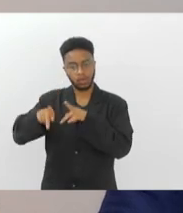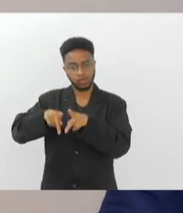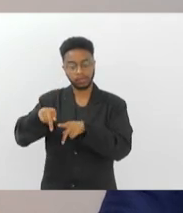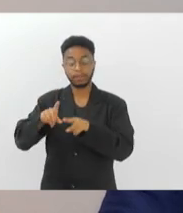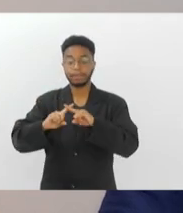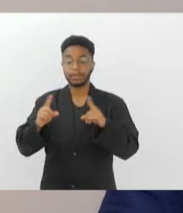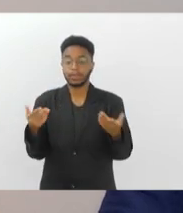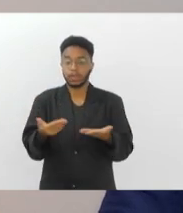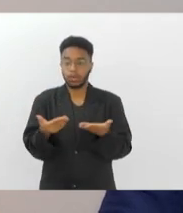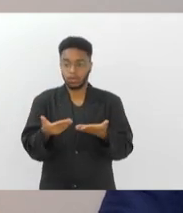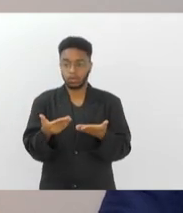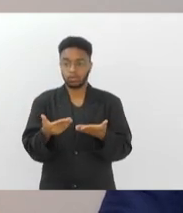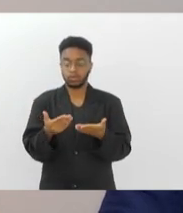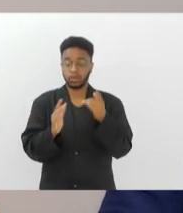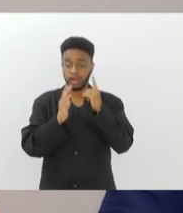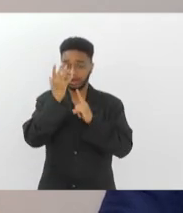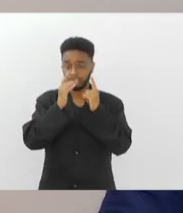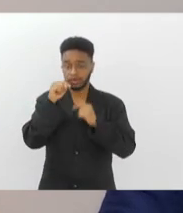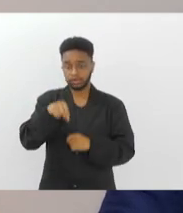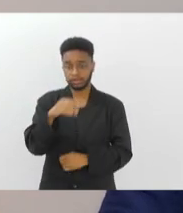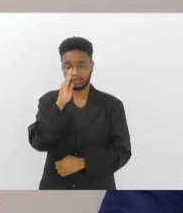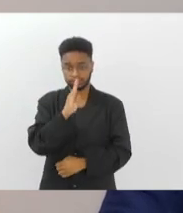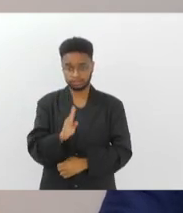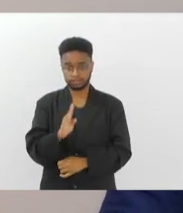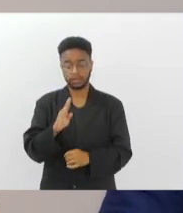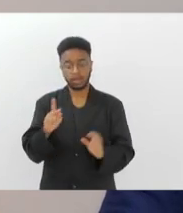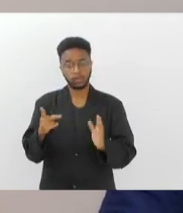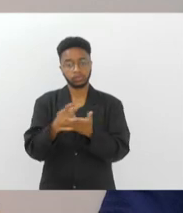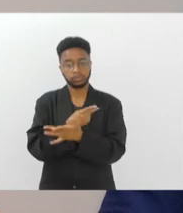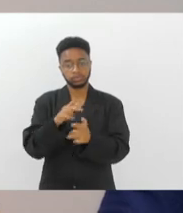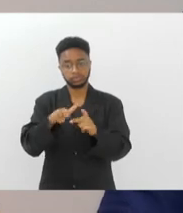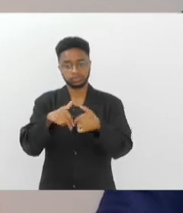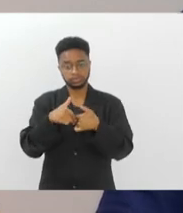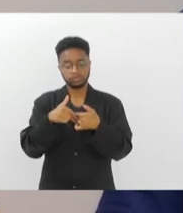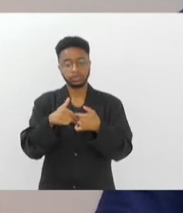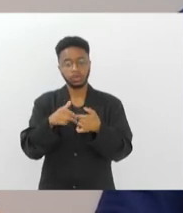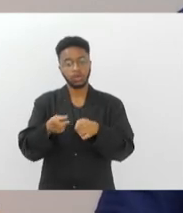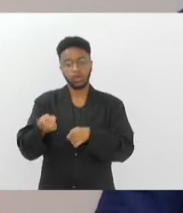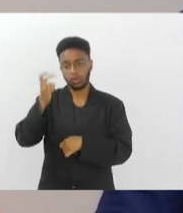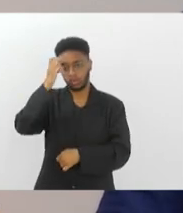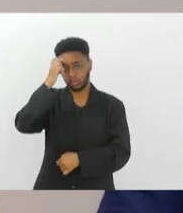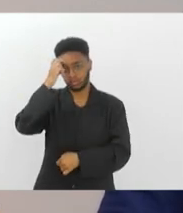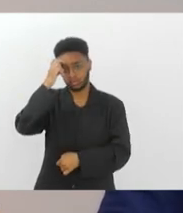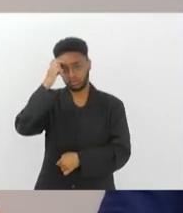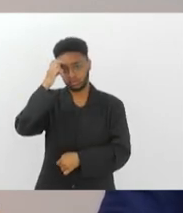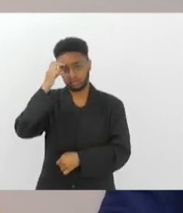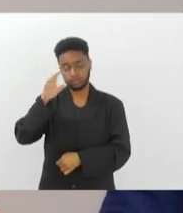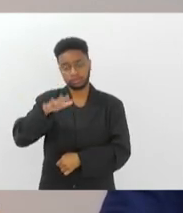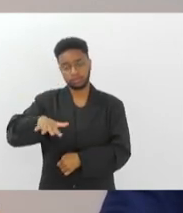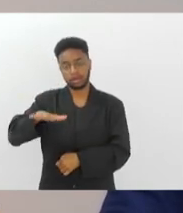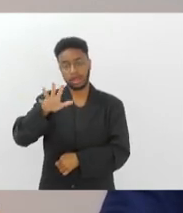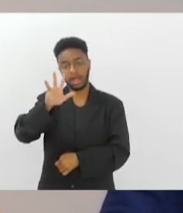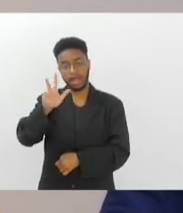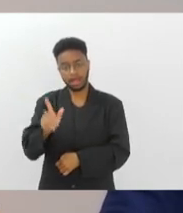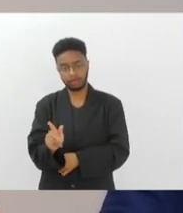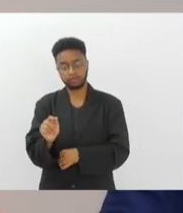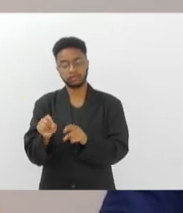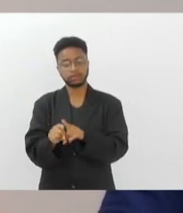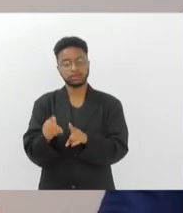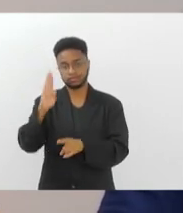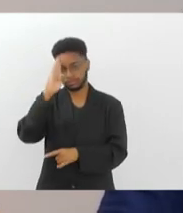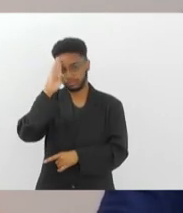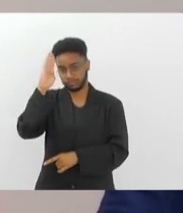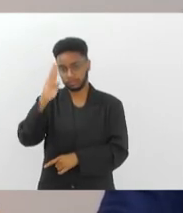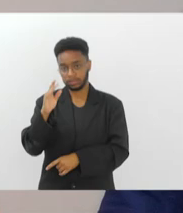ano, no carnaval no Brasil, que decorre da cultura, notadamente do continente sul-africano e, notadamente, especialmente,